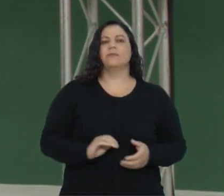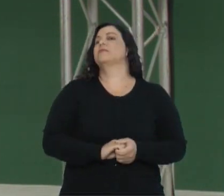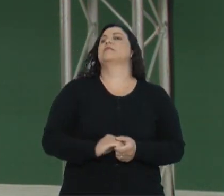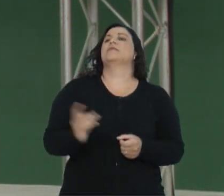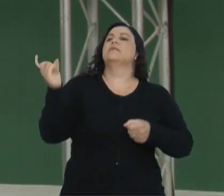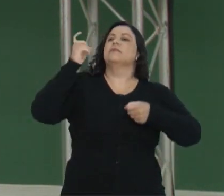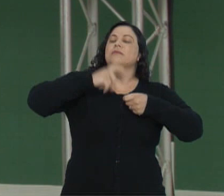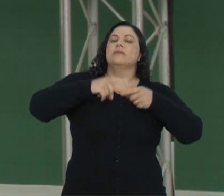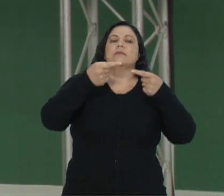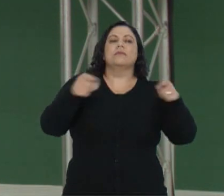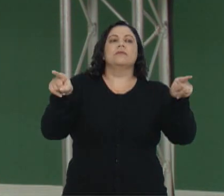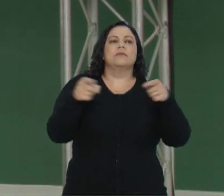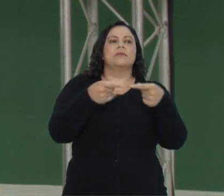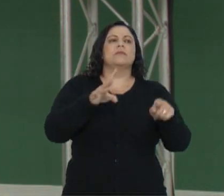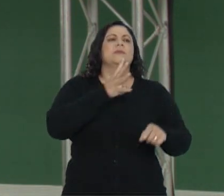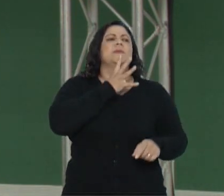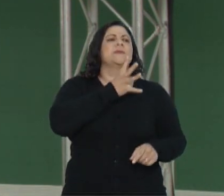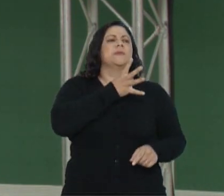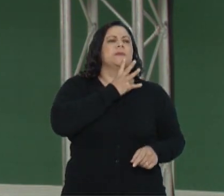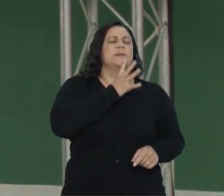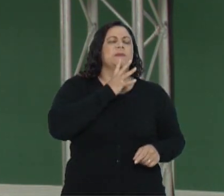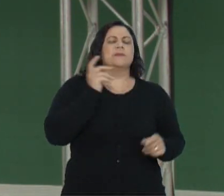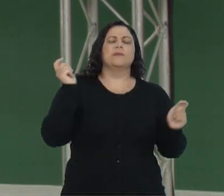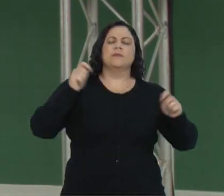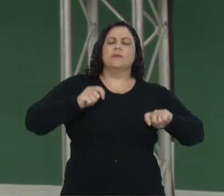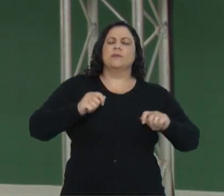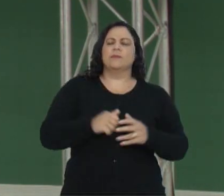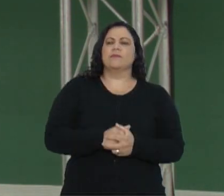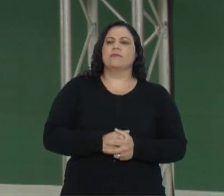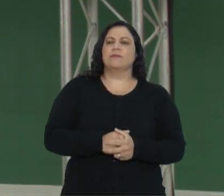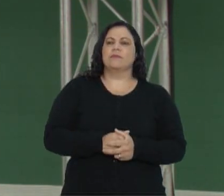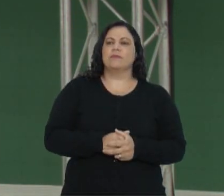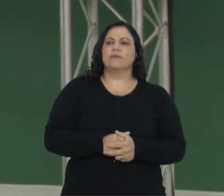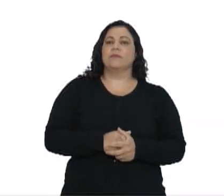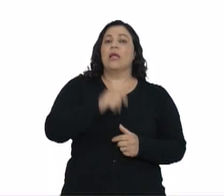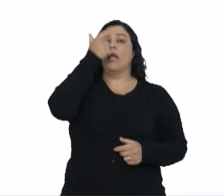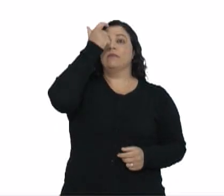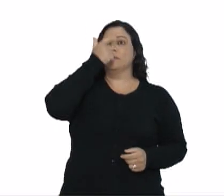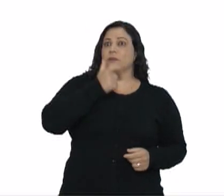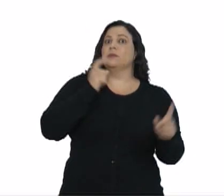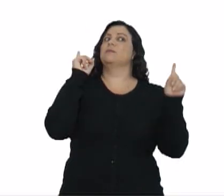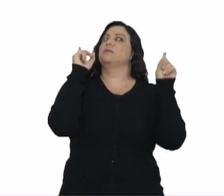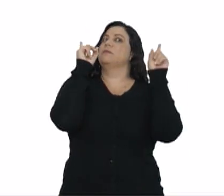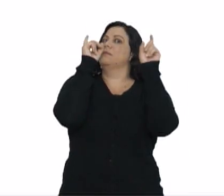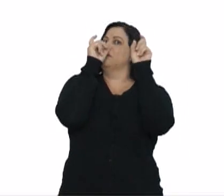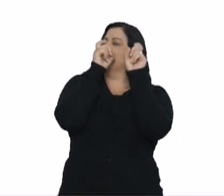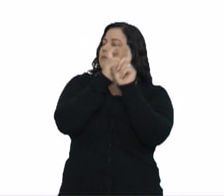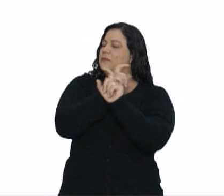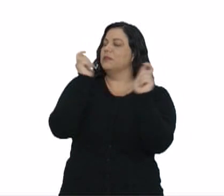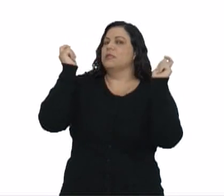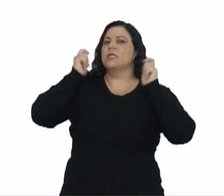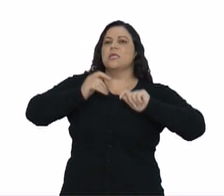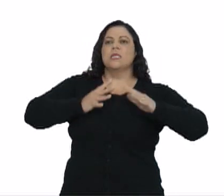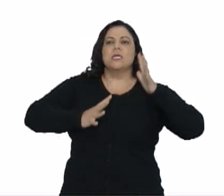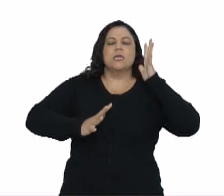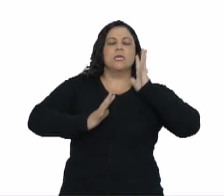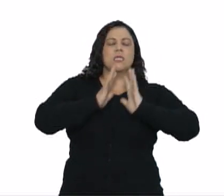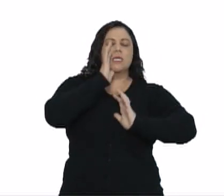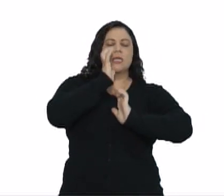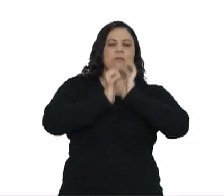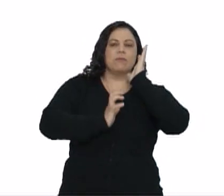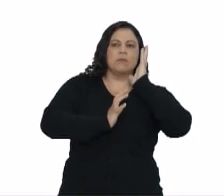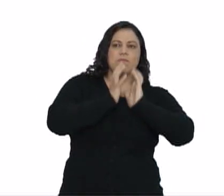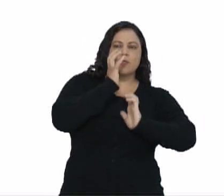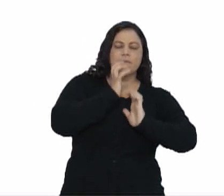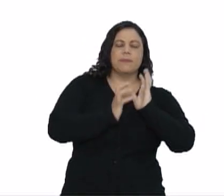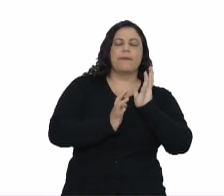bem conhecida. Vamos esperar aqui, ó. A personalidade difícil de Bach levou a sucessivos atritos com as autoridades